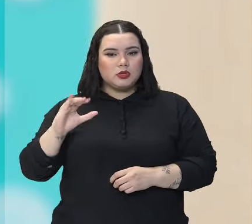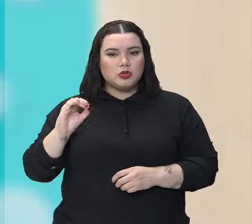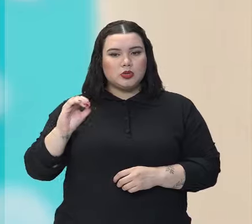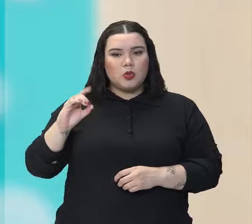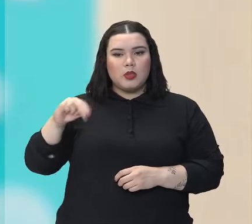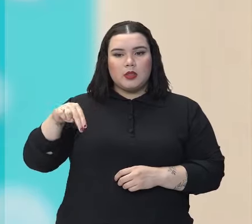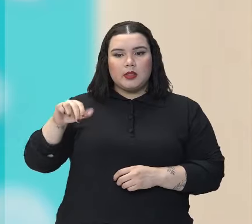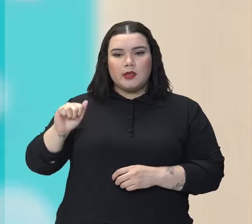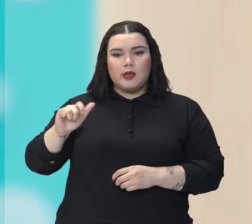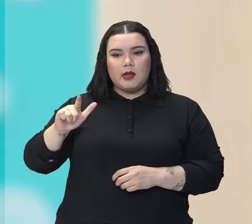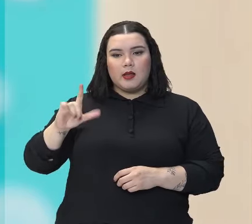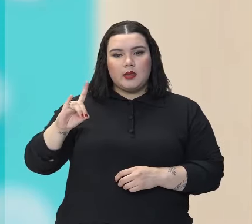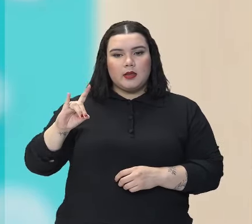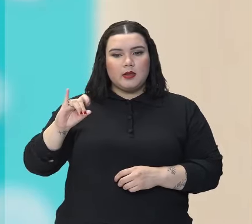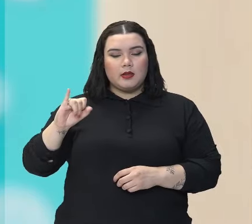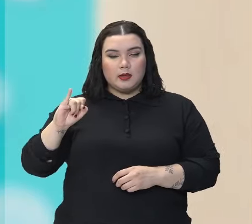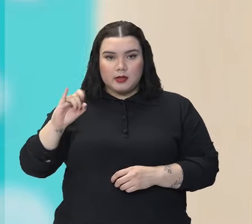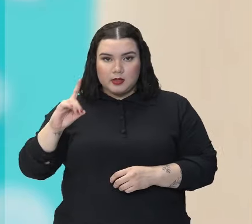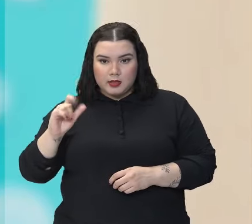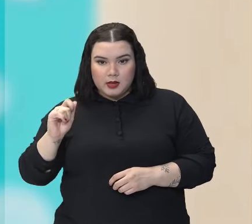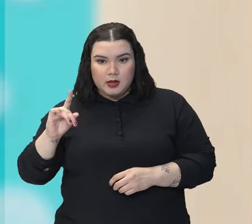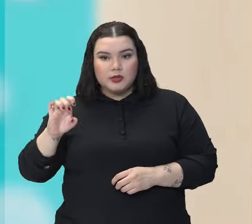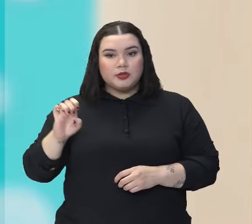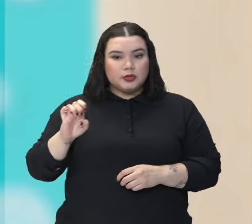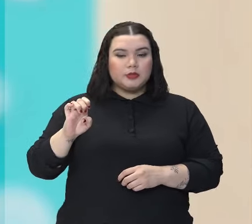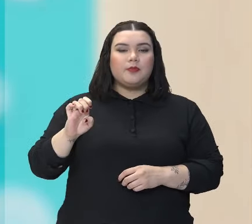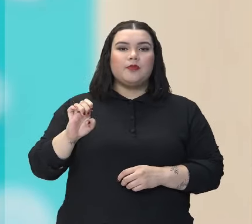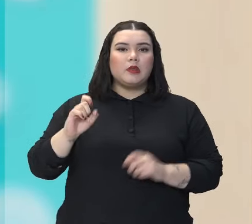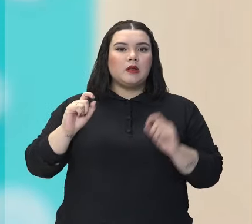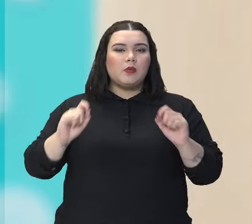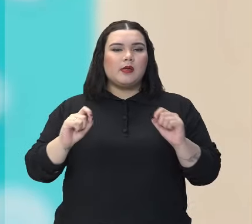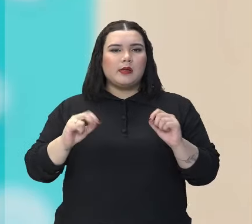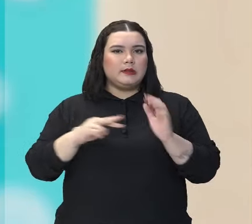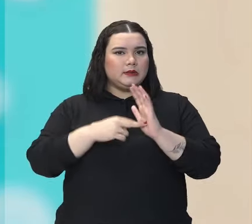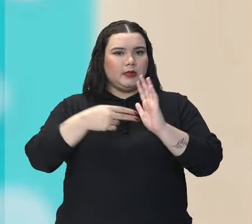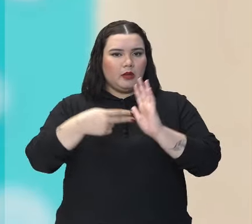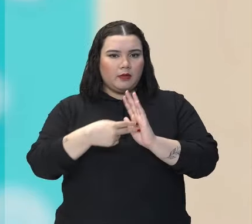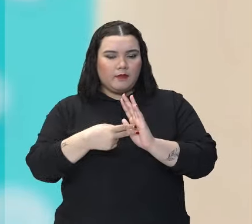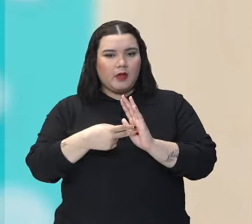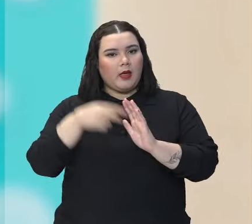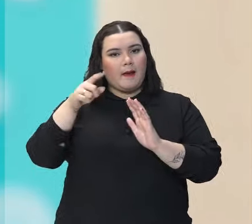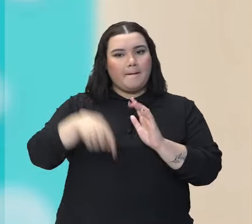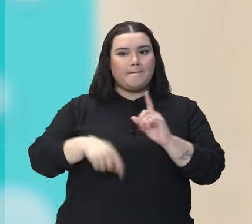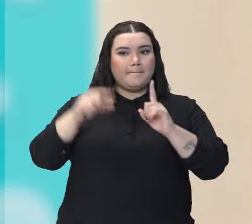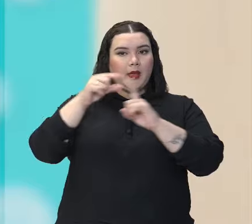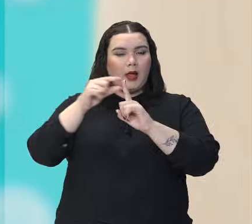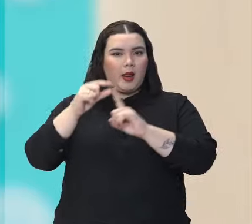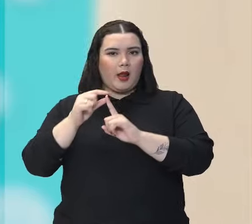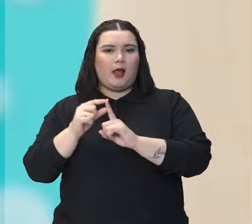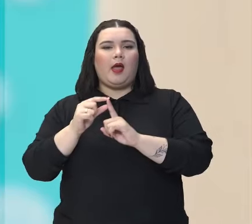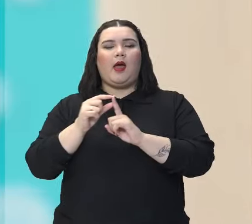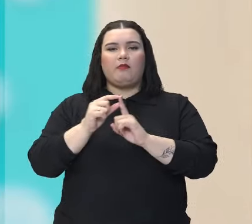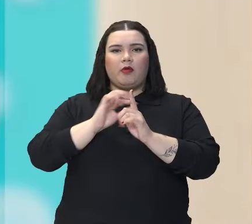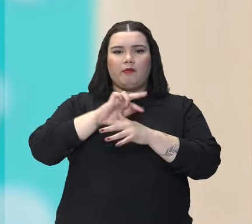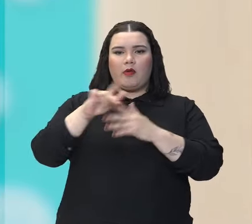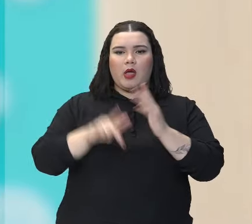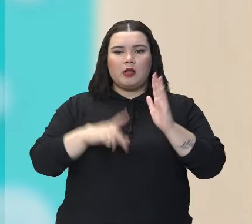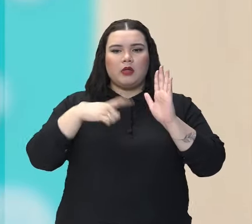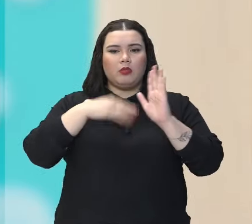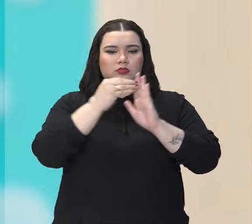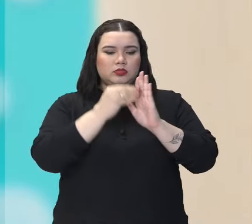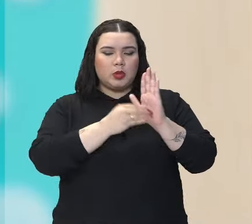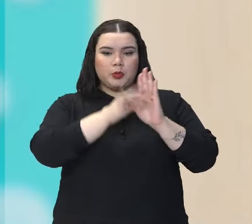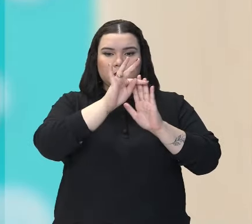como uma palavra ou um conjunto de palavras se compõe em um texto e com intenções diferentes e, assim,